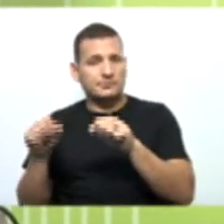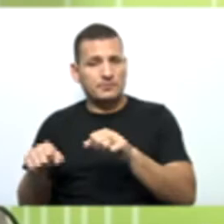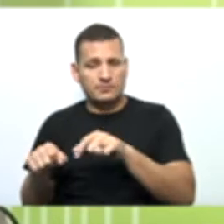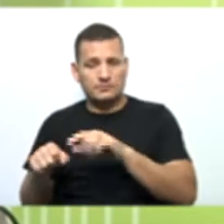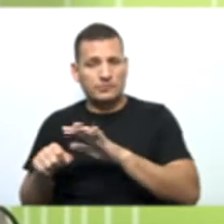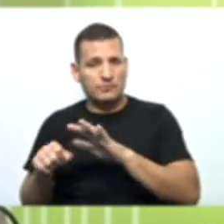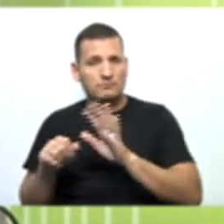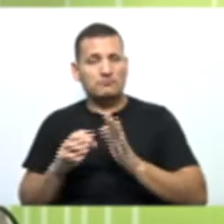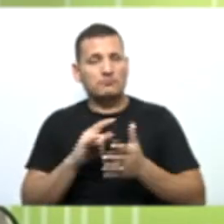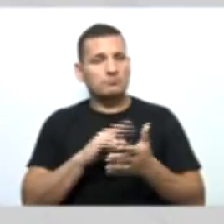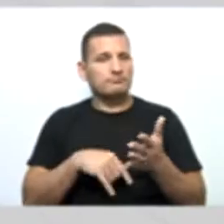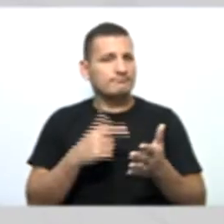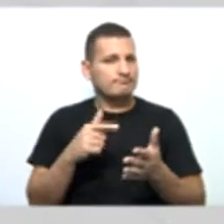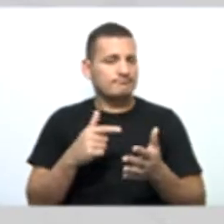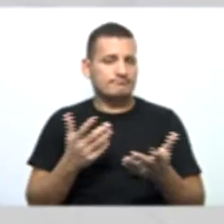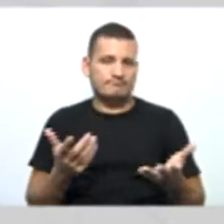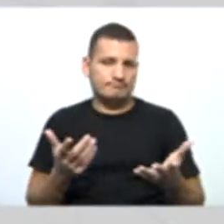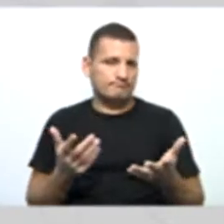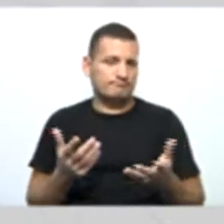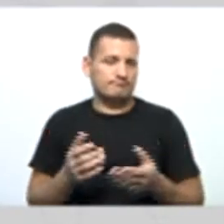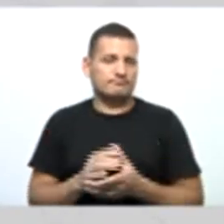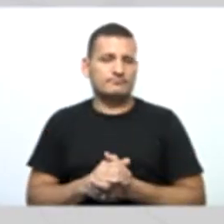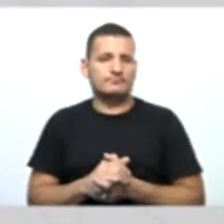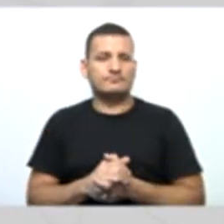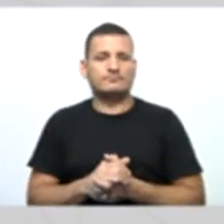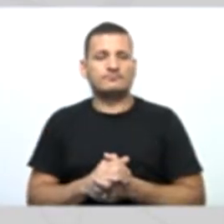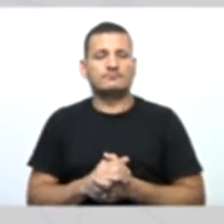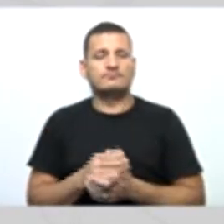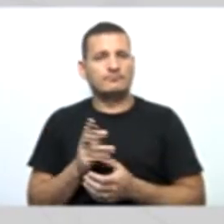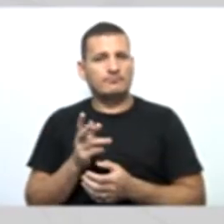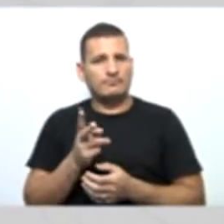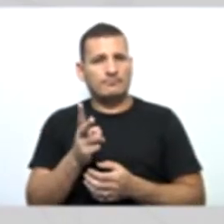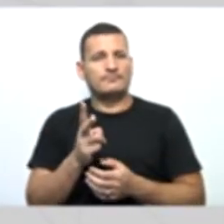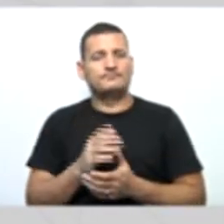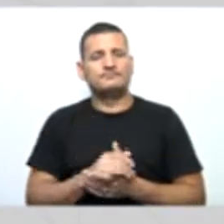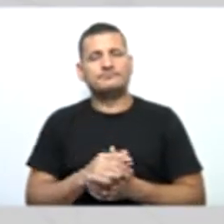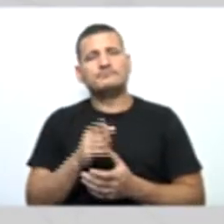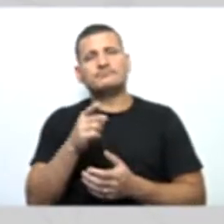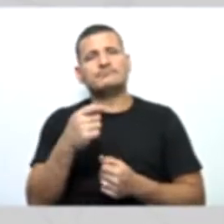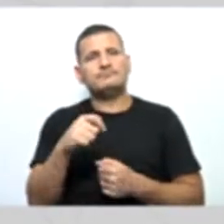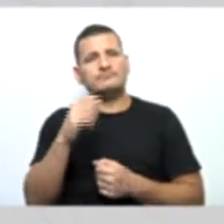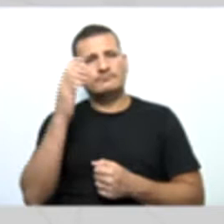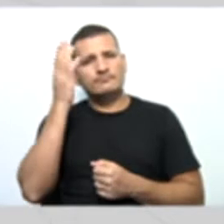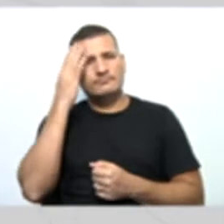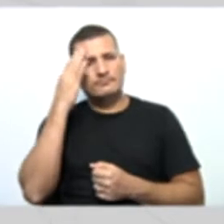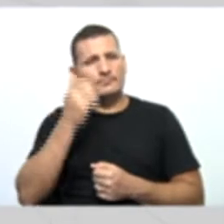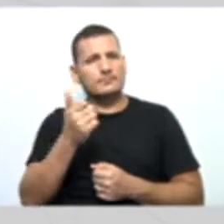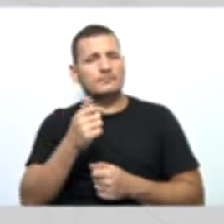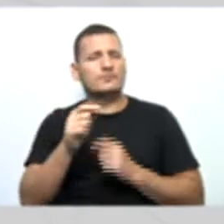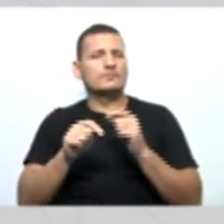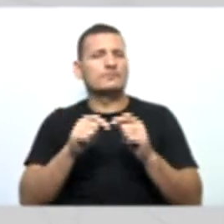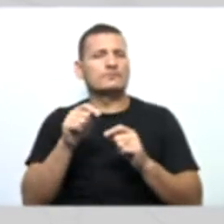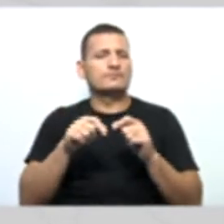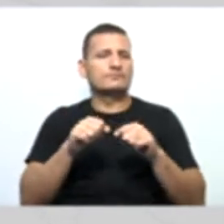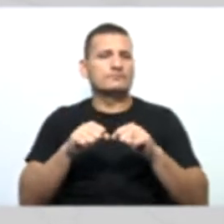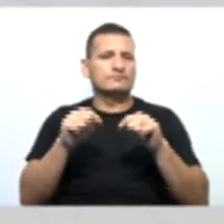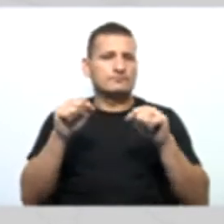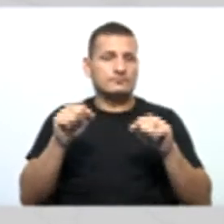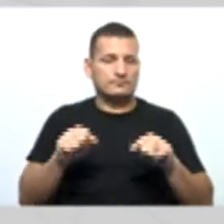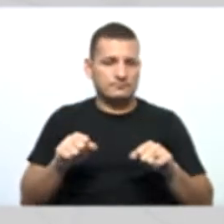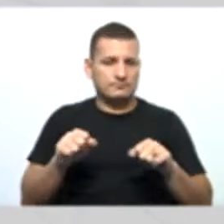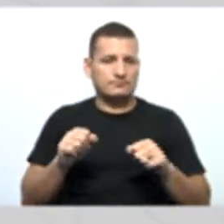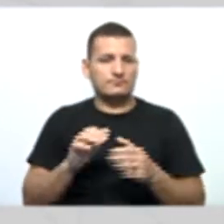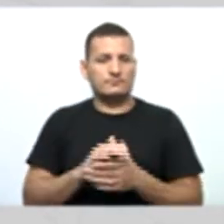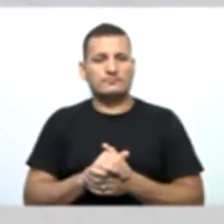Ok? Continuando aqui, vamos lá. Ó. Primeiro, você precisa saber aqui ó, o que é sistema. Então, assim, ó, o sistema é